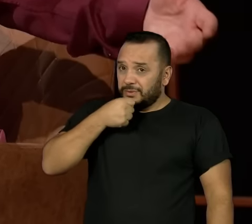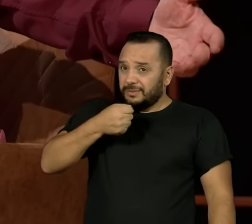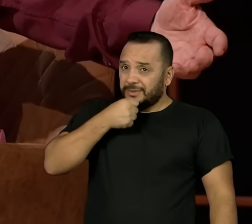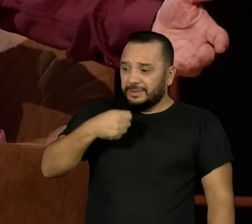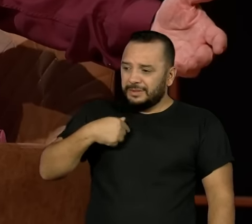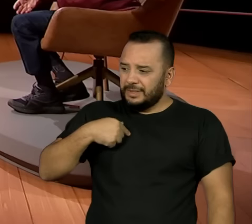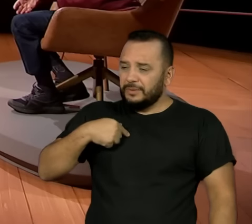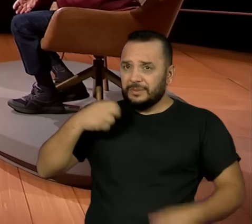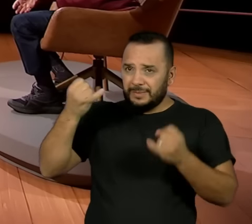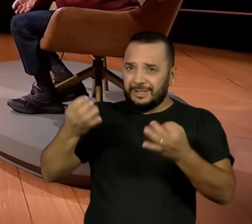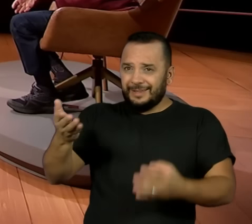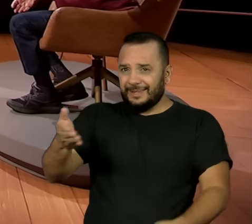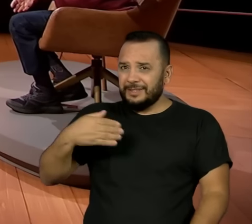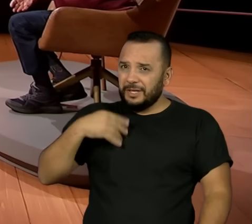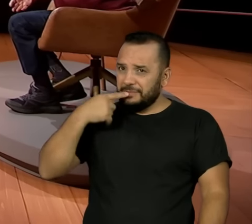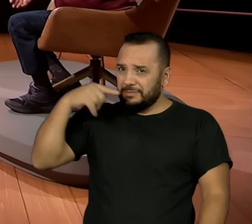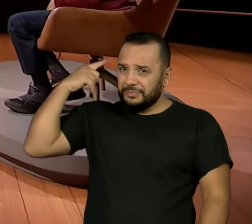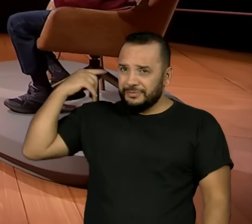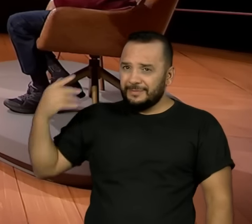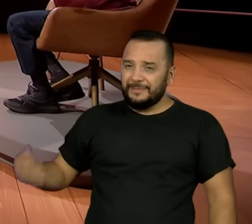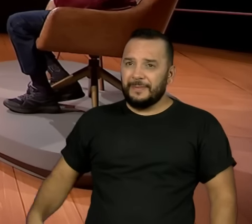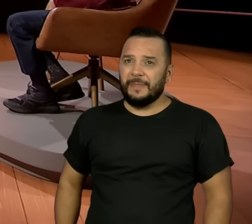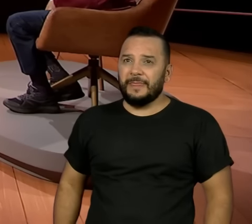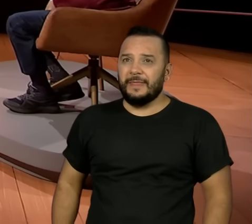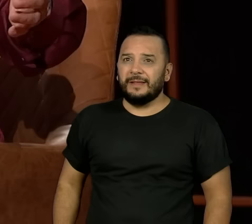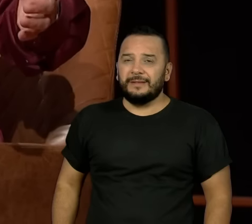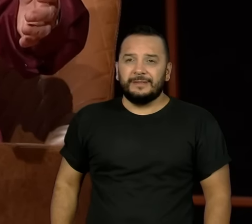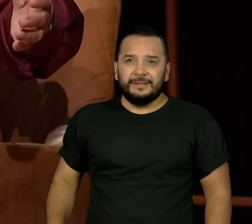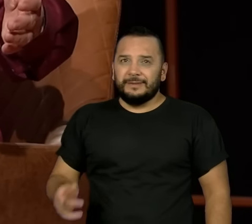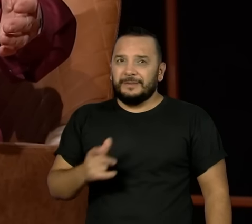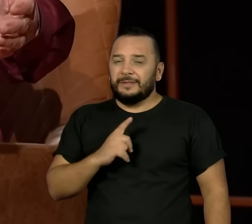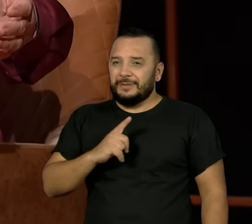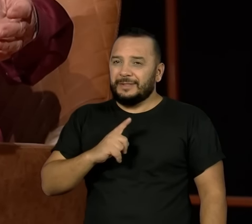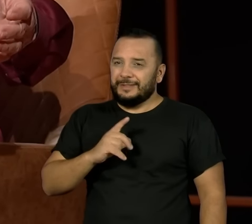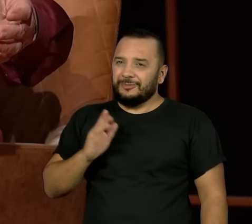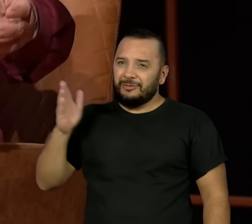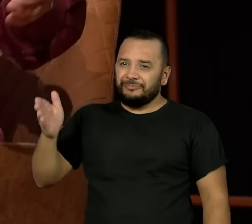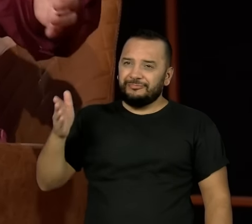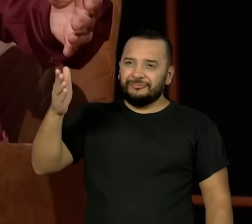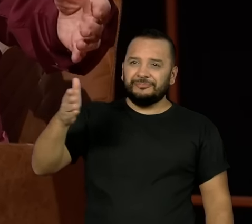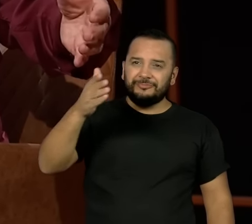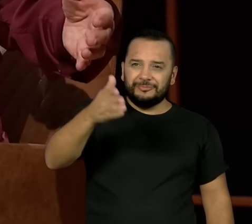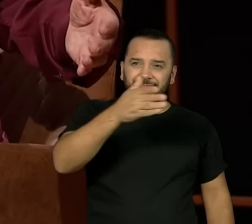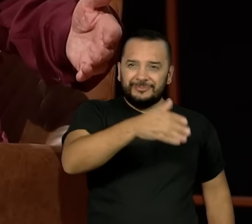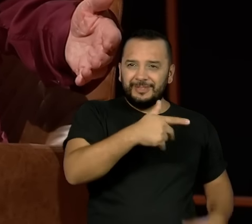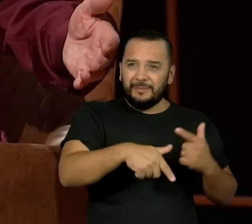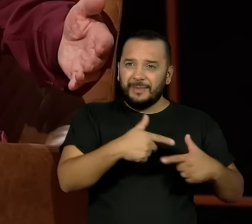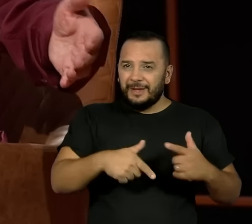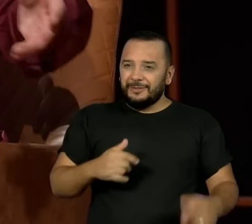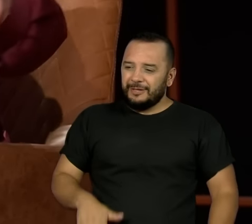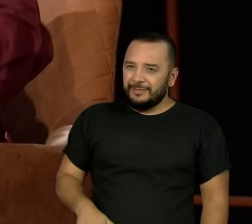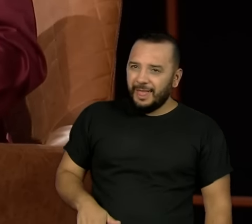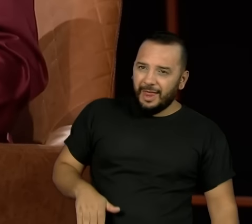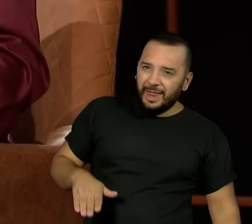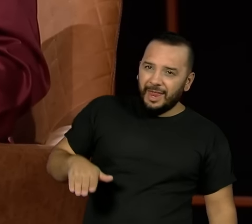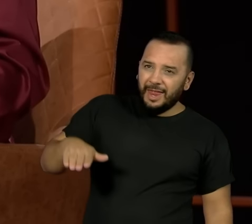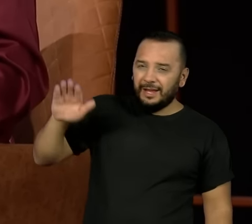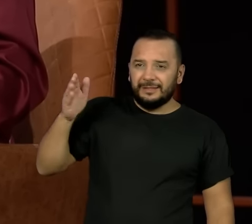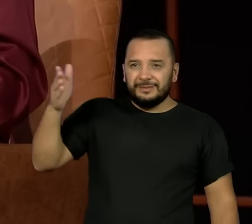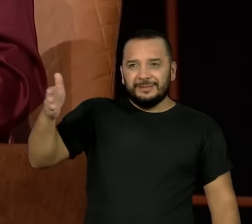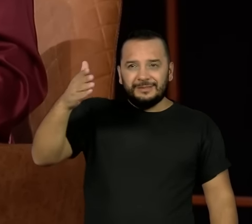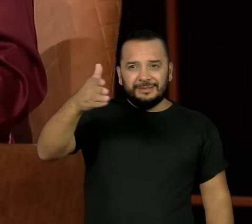pouco tempo, gente. Então, eu passei por vários mundos. Desde criança até hoje. Eu nasci na Segunda